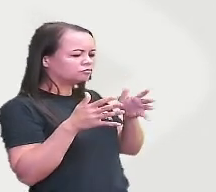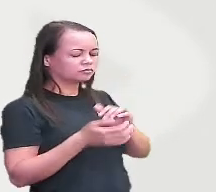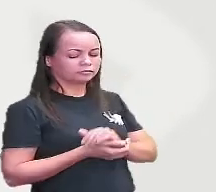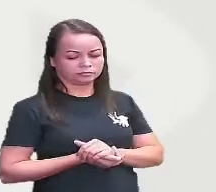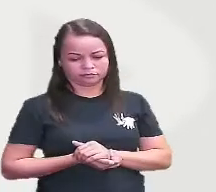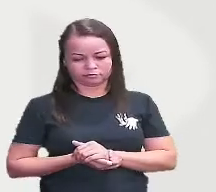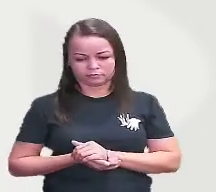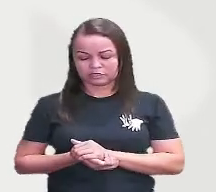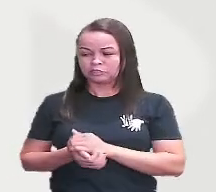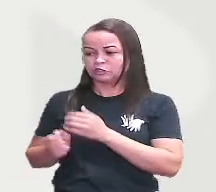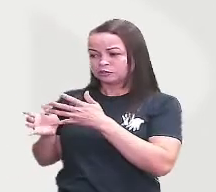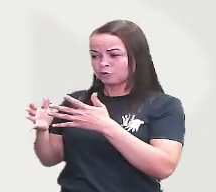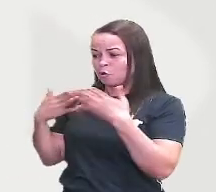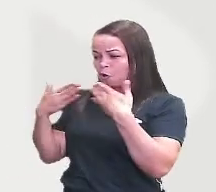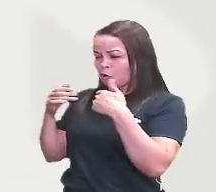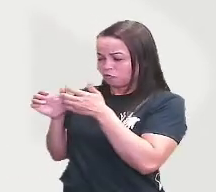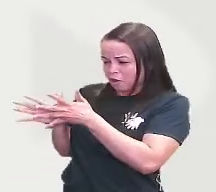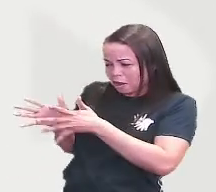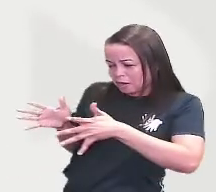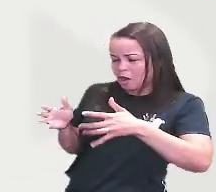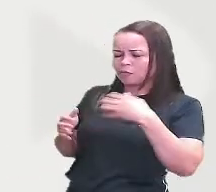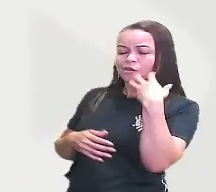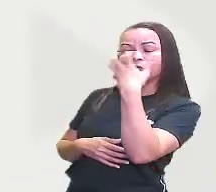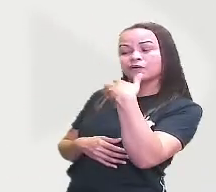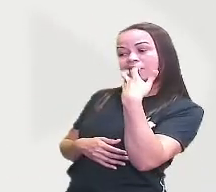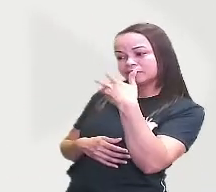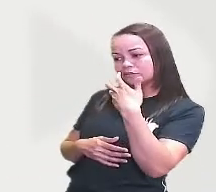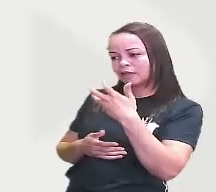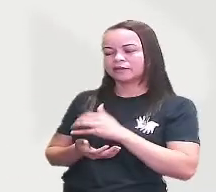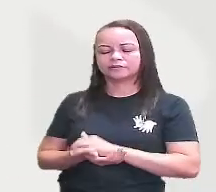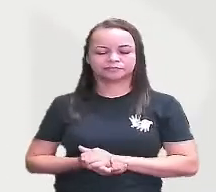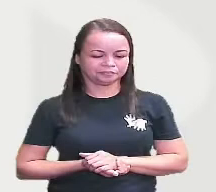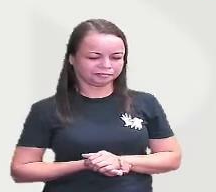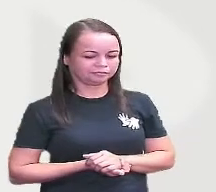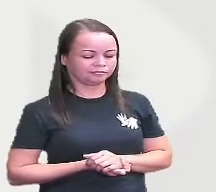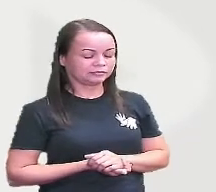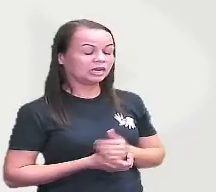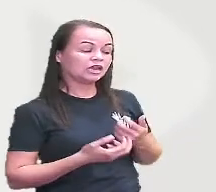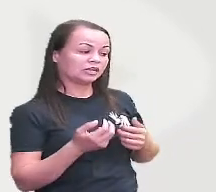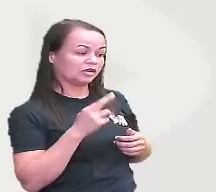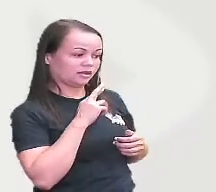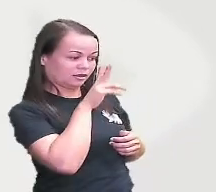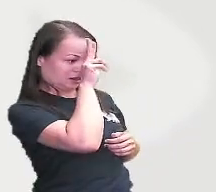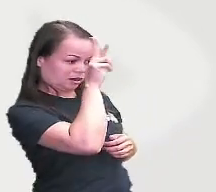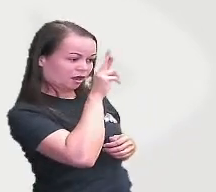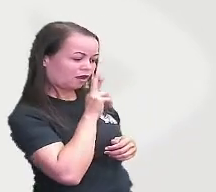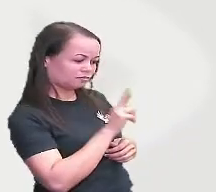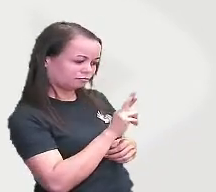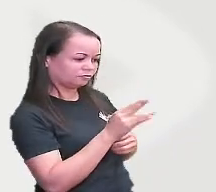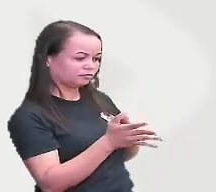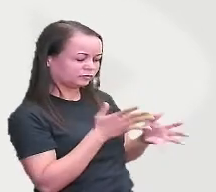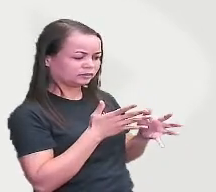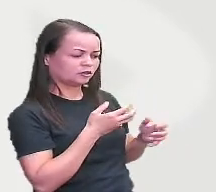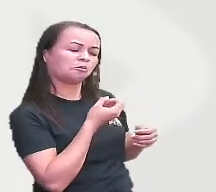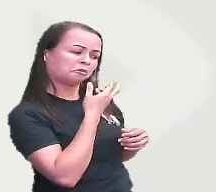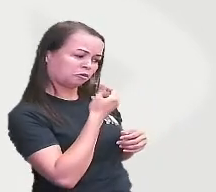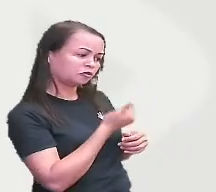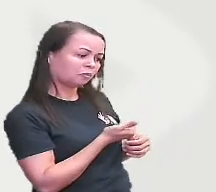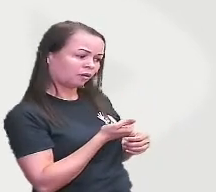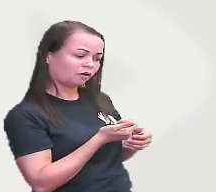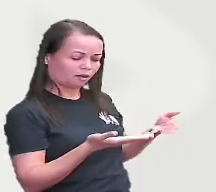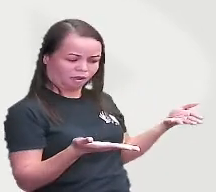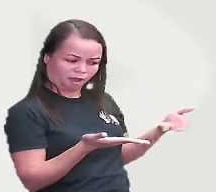"Durante o verão eu cantei", disse a cigarra. E a formiga respondeu: "Muito bem,